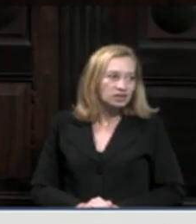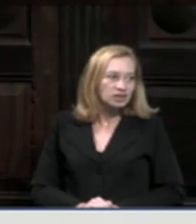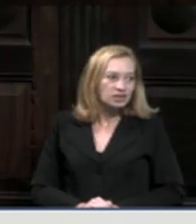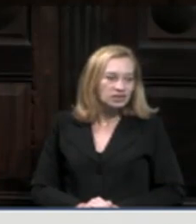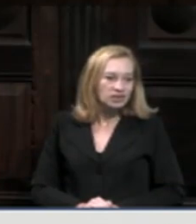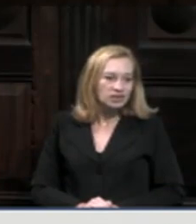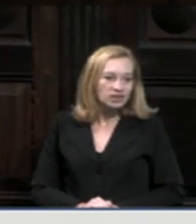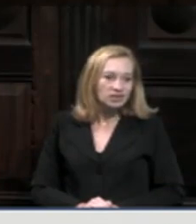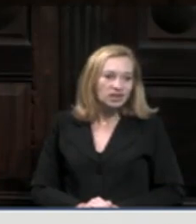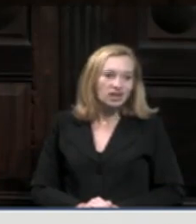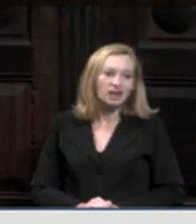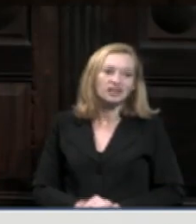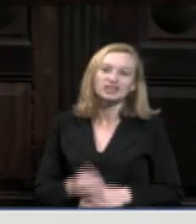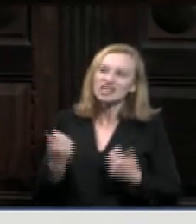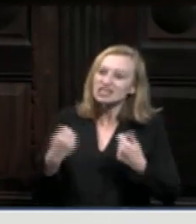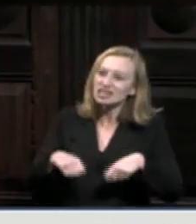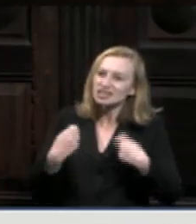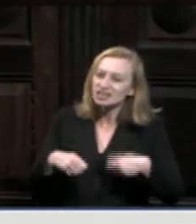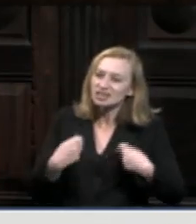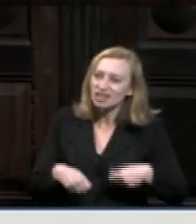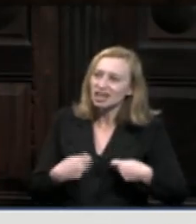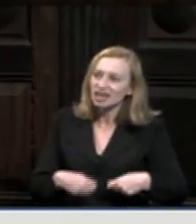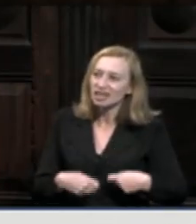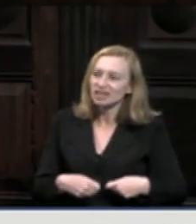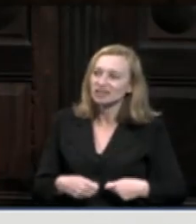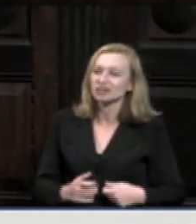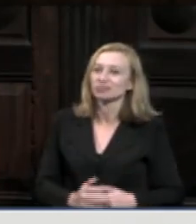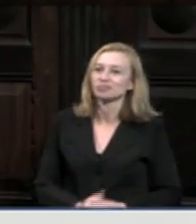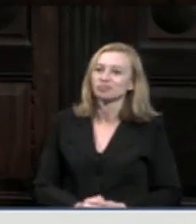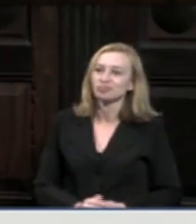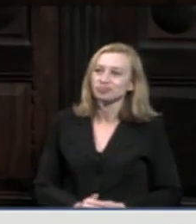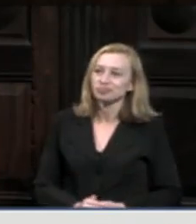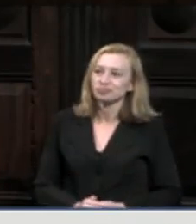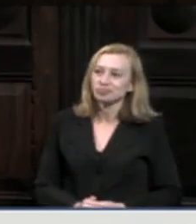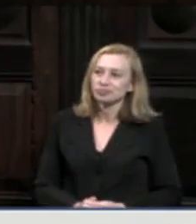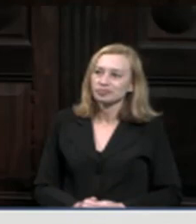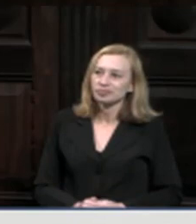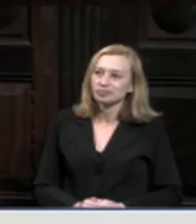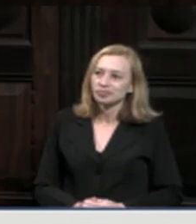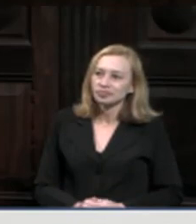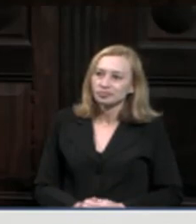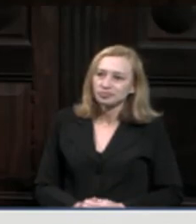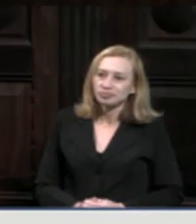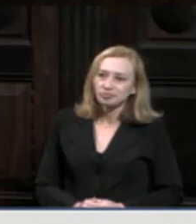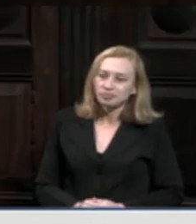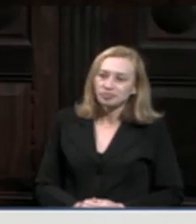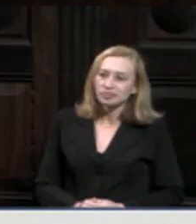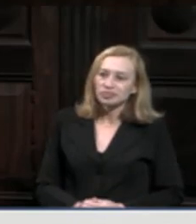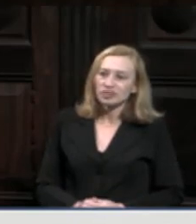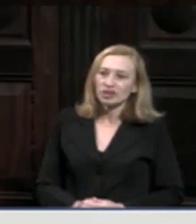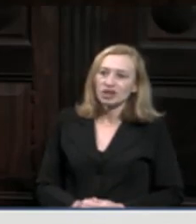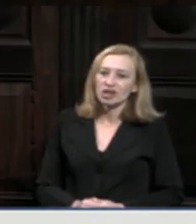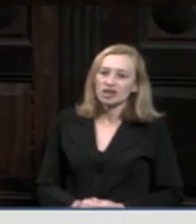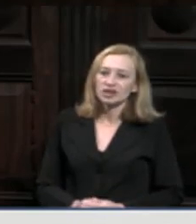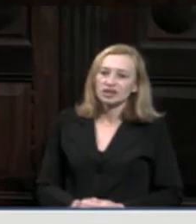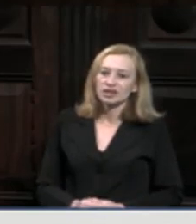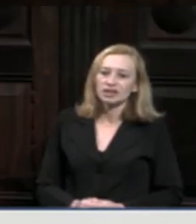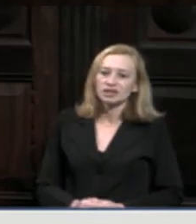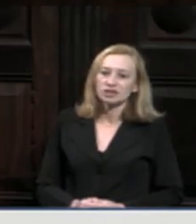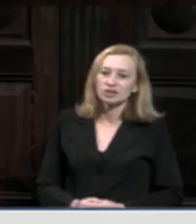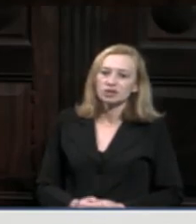As necessidades, a carência, a vida precarizada,